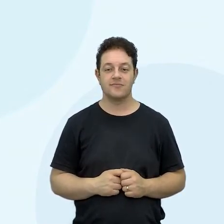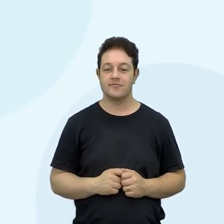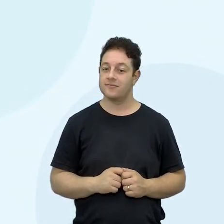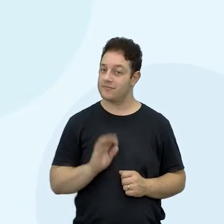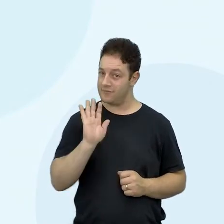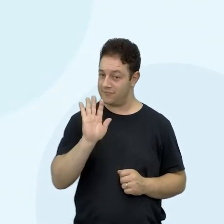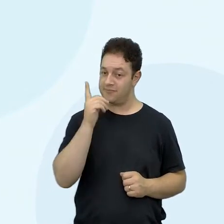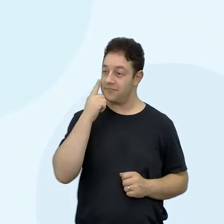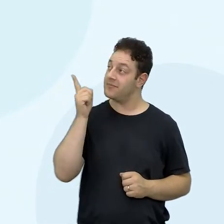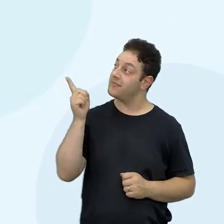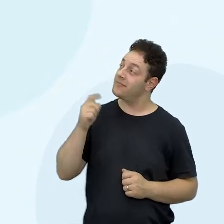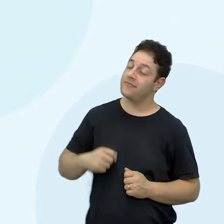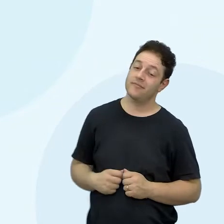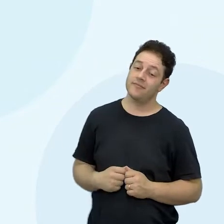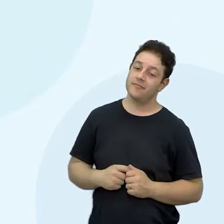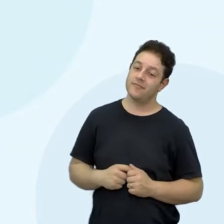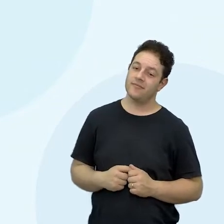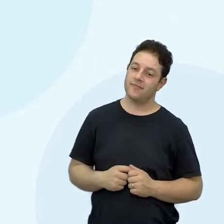as